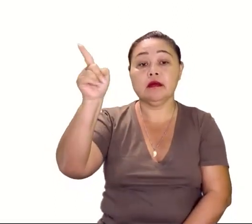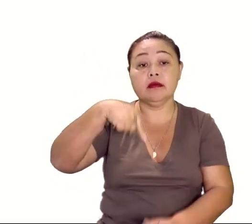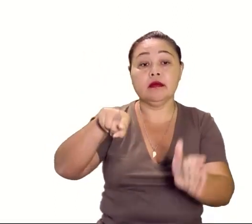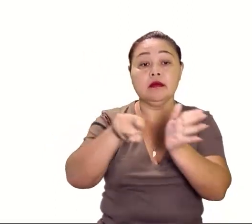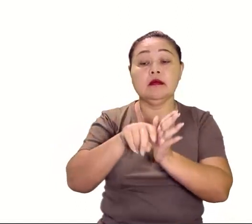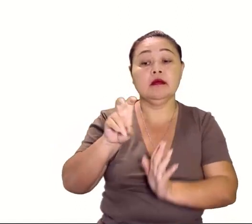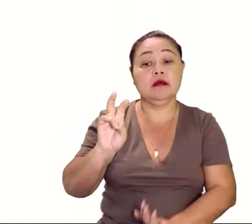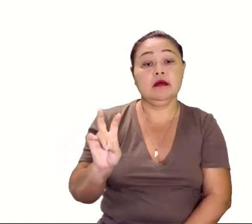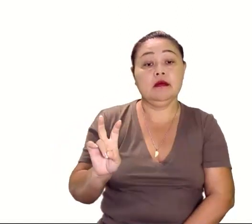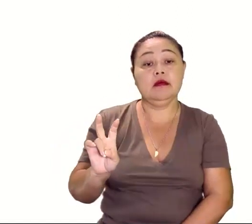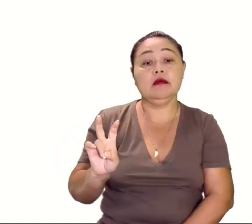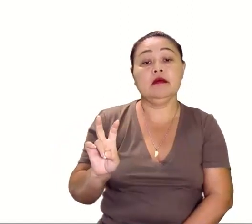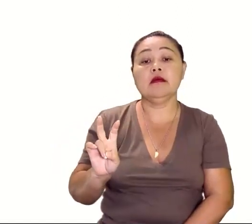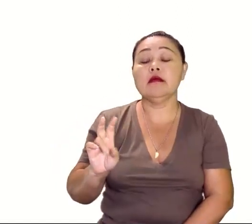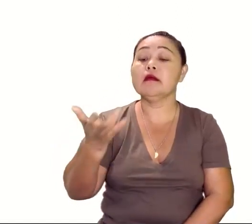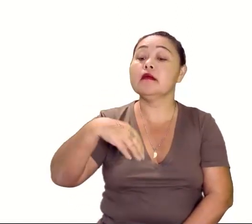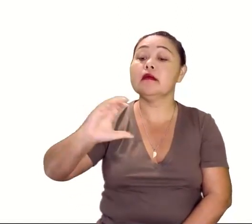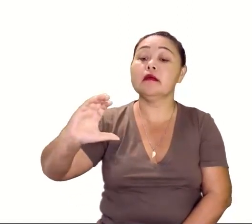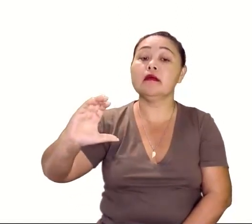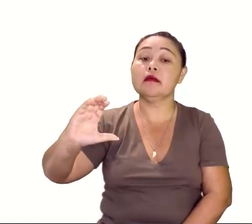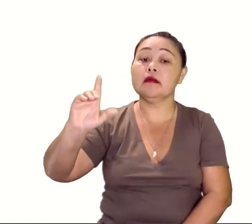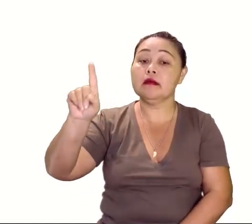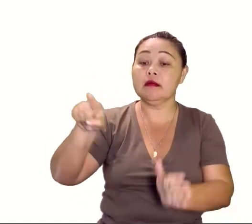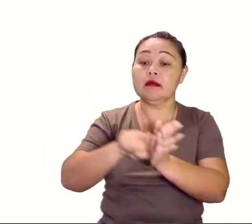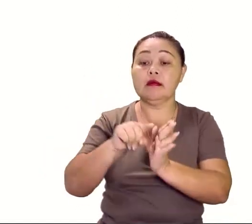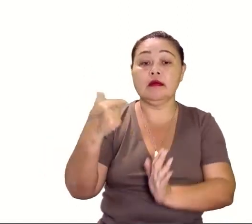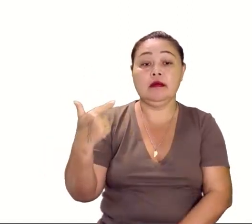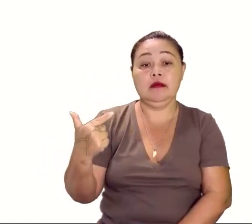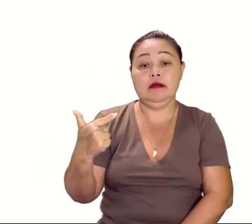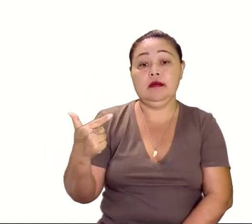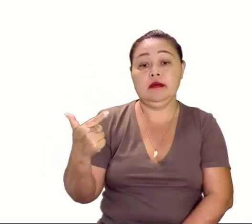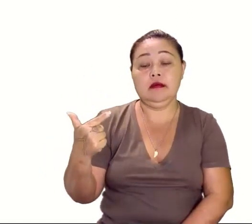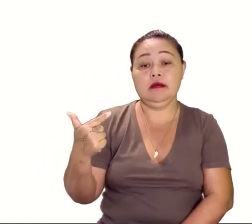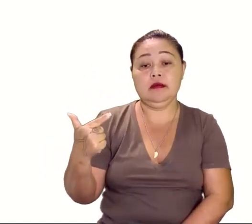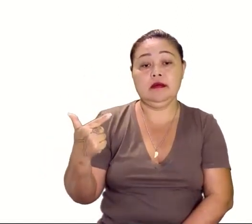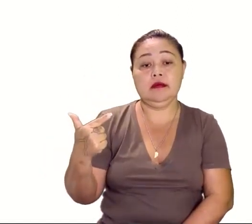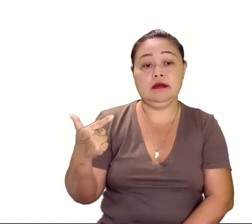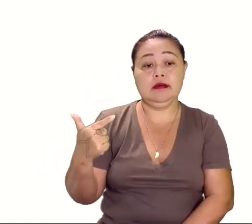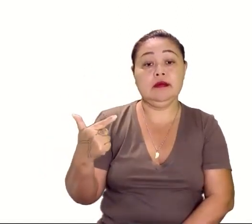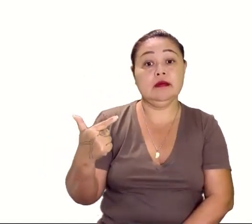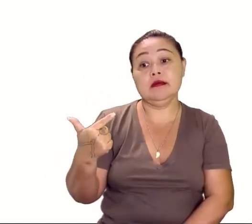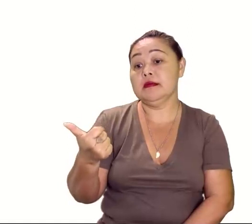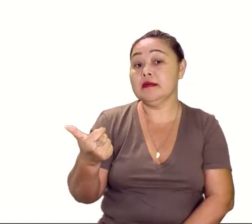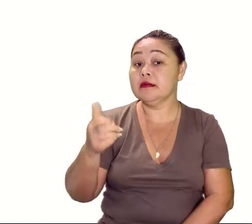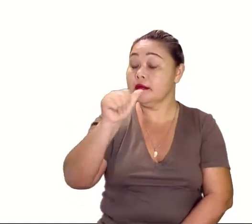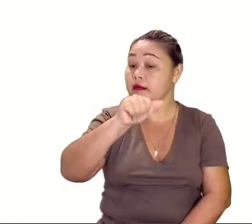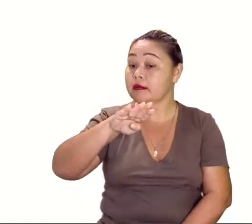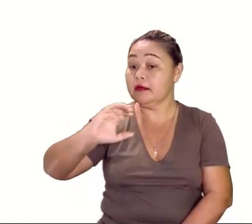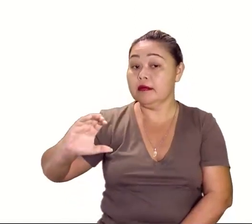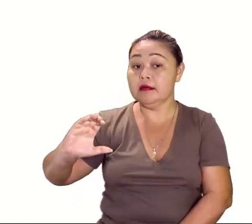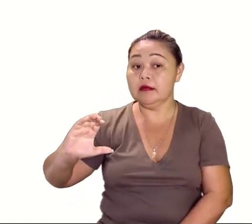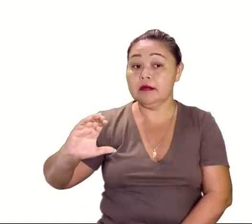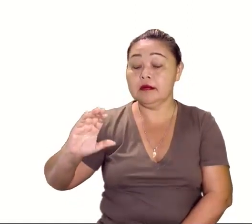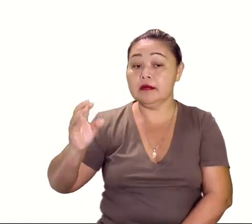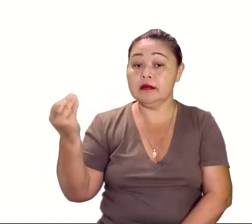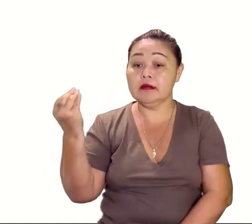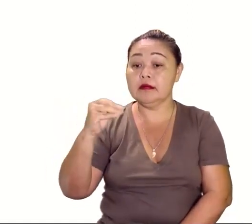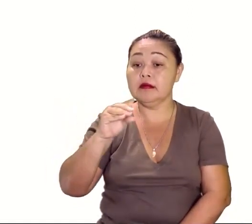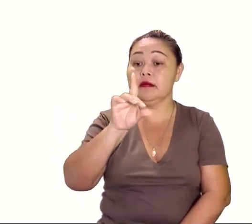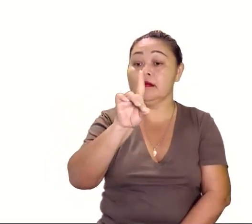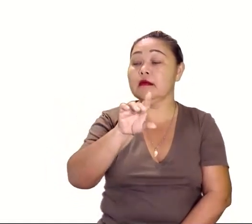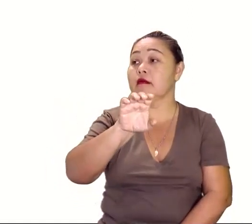5. Menos 5. Quem é o C? Menos 2. Menos 2. ABC. Agora vamos lá no delta.